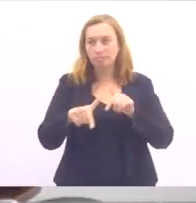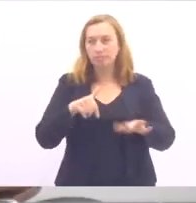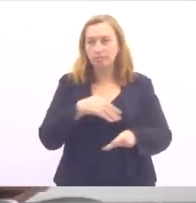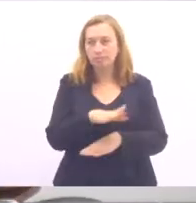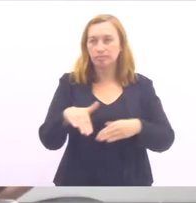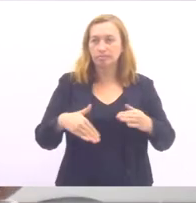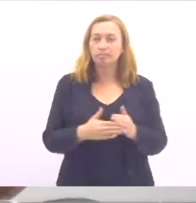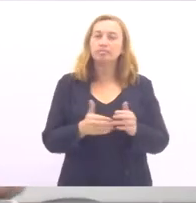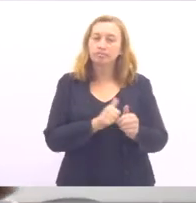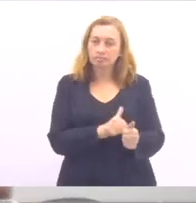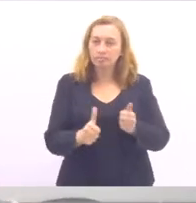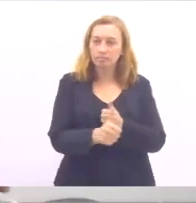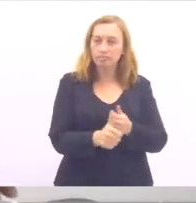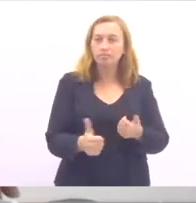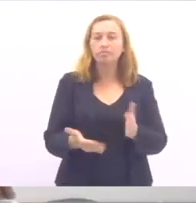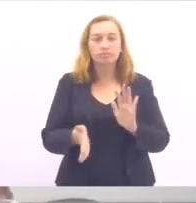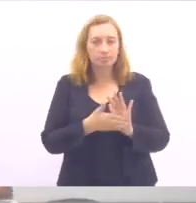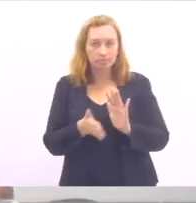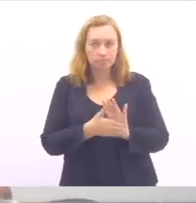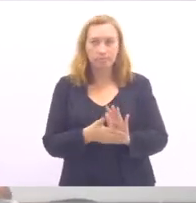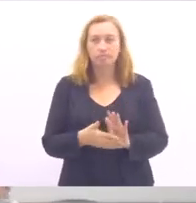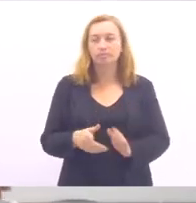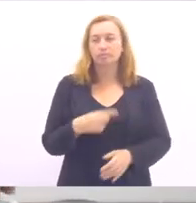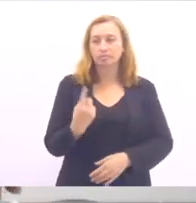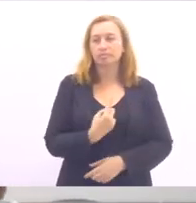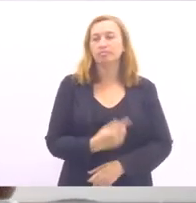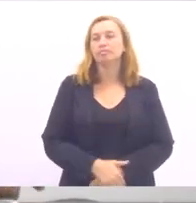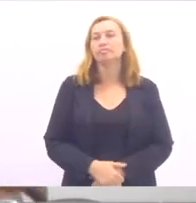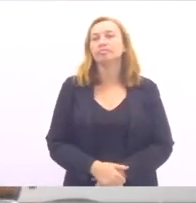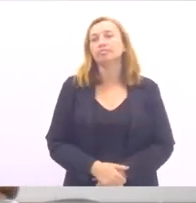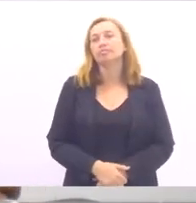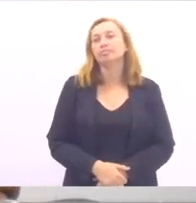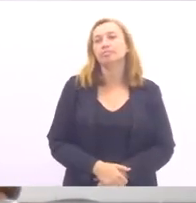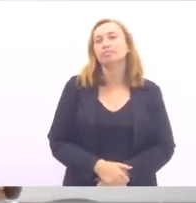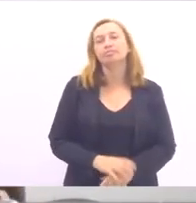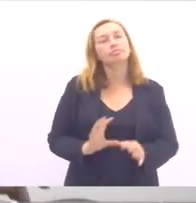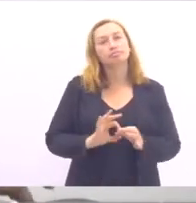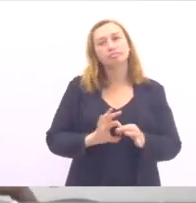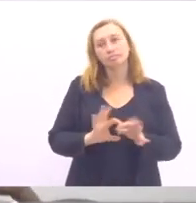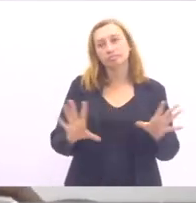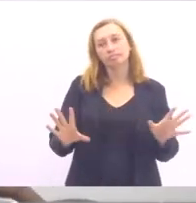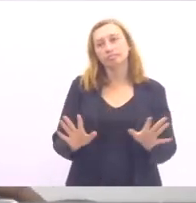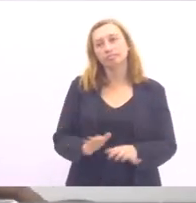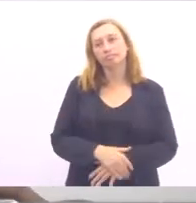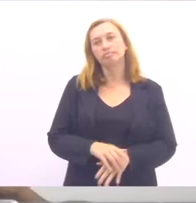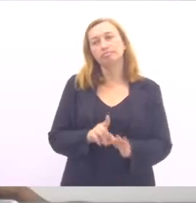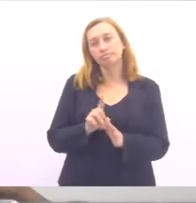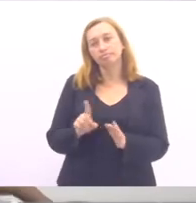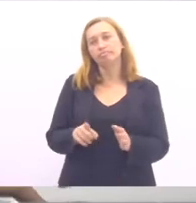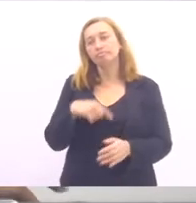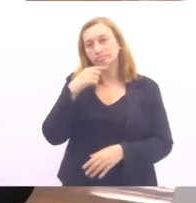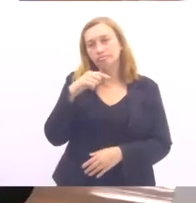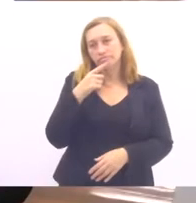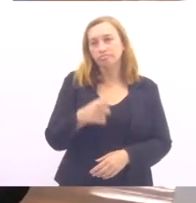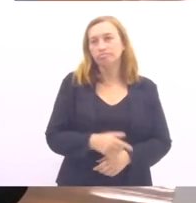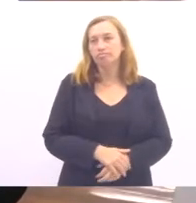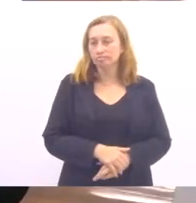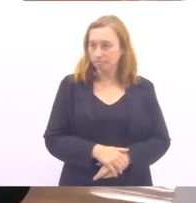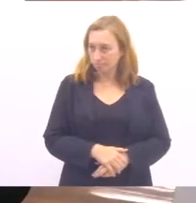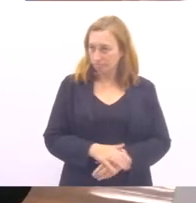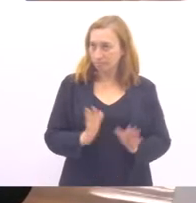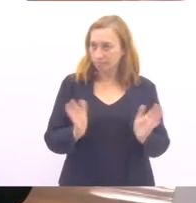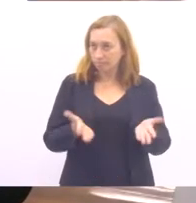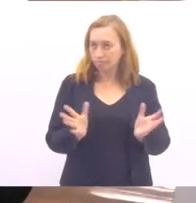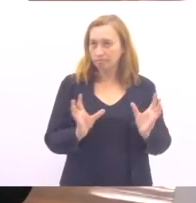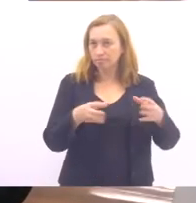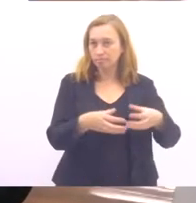as frentes que a gente propôs. Né? E aí, deixo aberto aí para as dúvidas. Isso. Então, vamos agora colocar para as